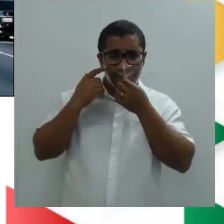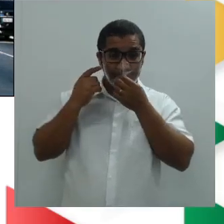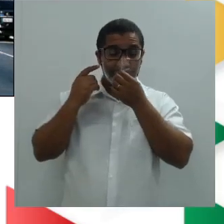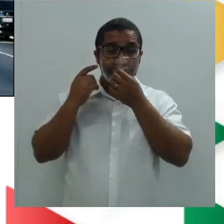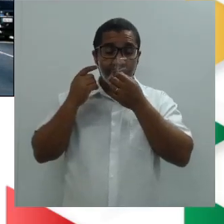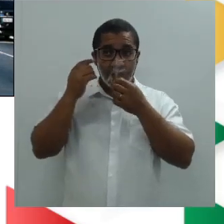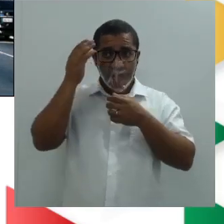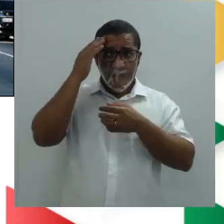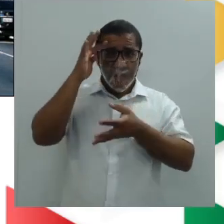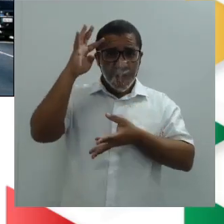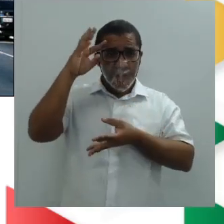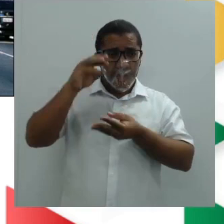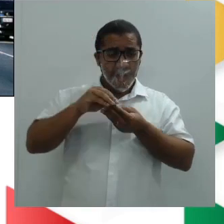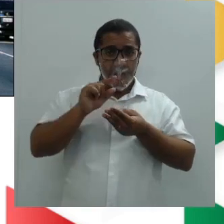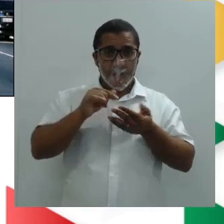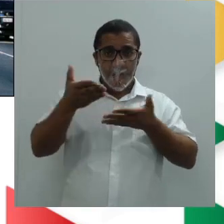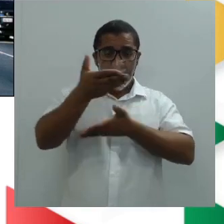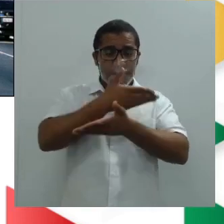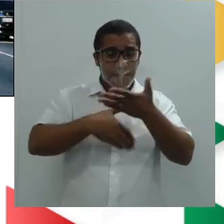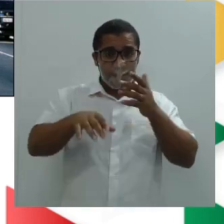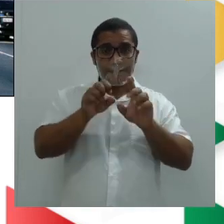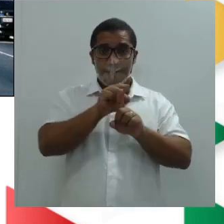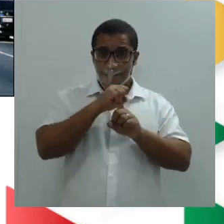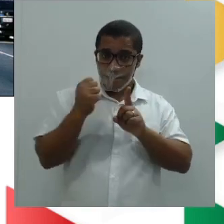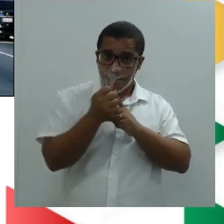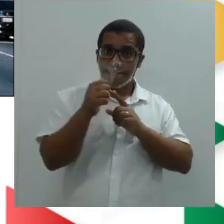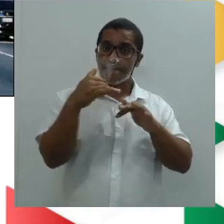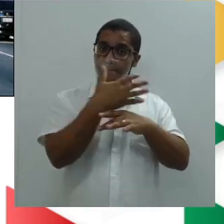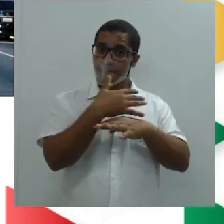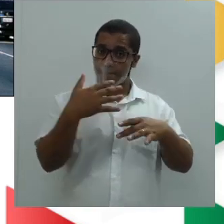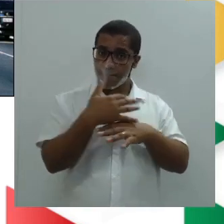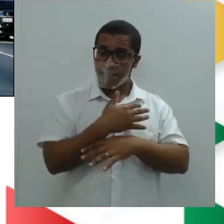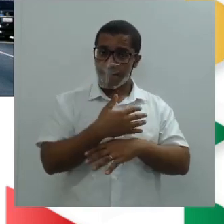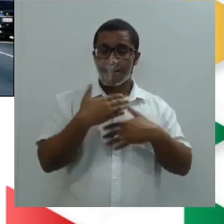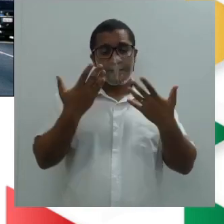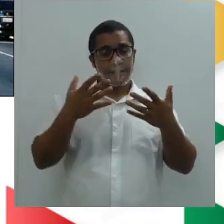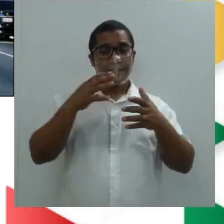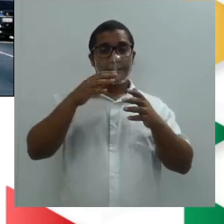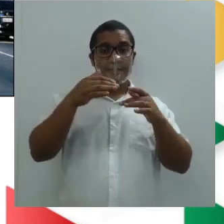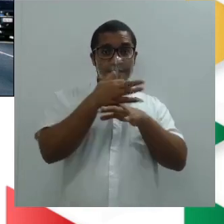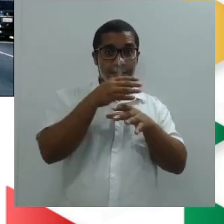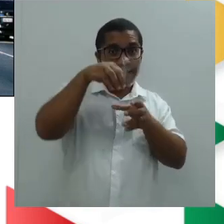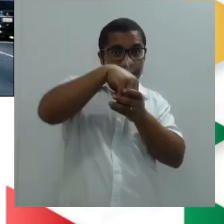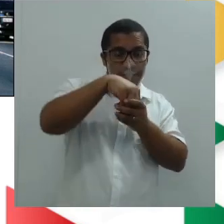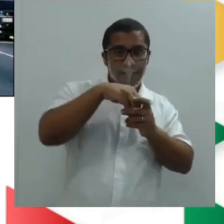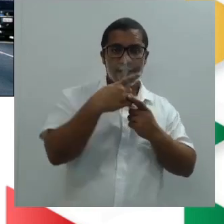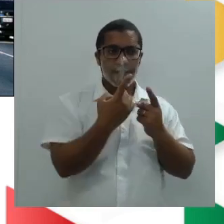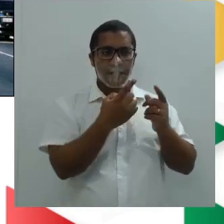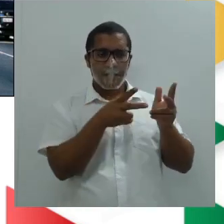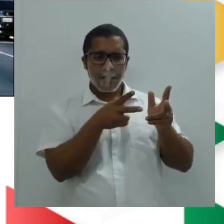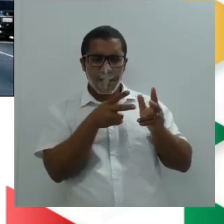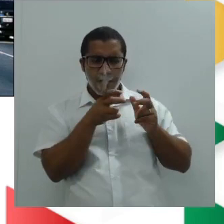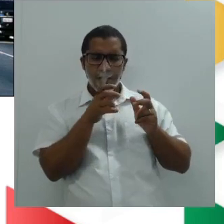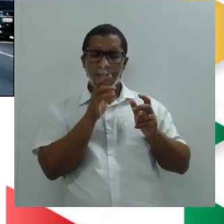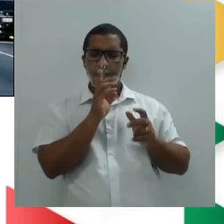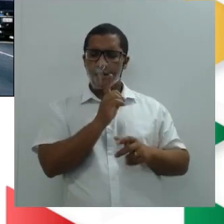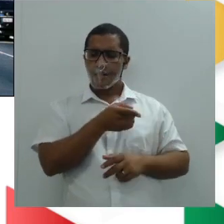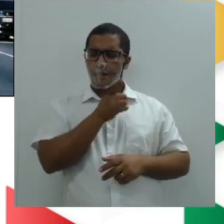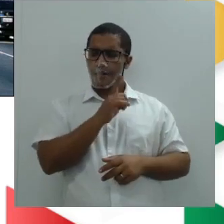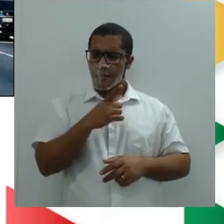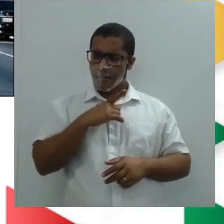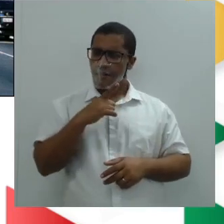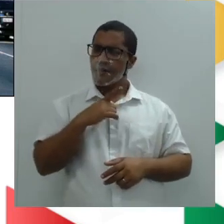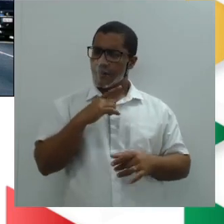As interações sociais na cidade, né? Então, dentro da cidade, nós não observamos isso, não é? Esse